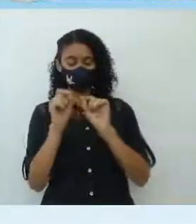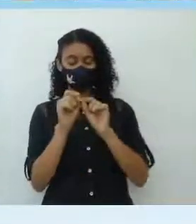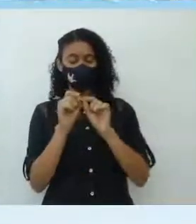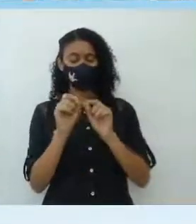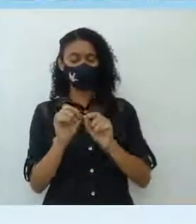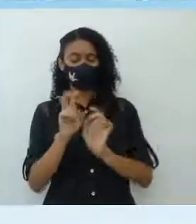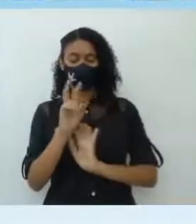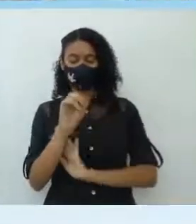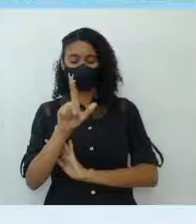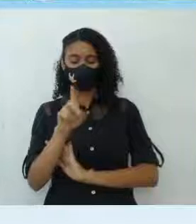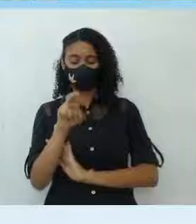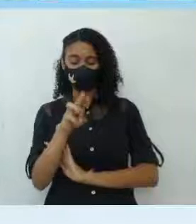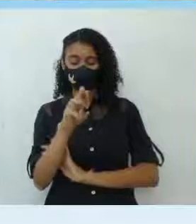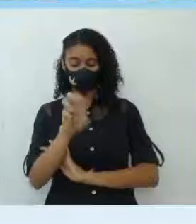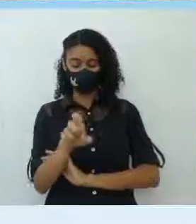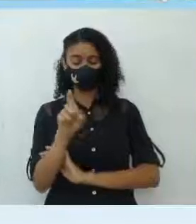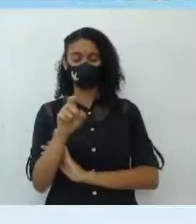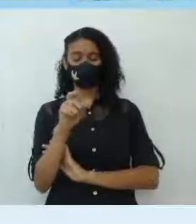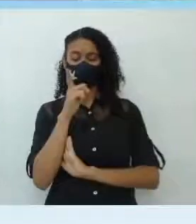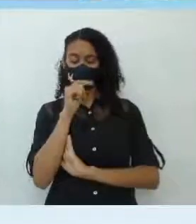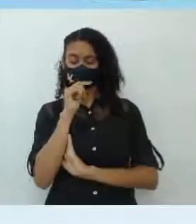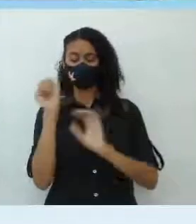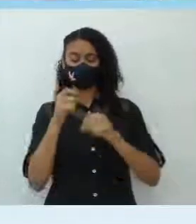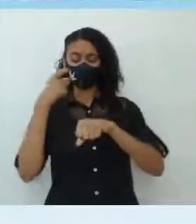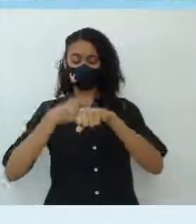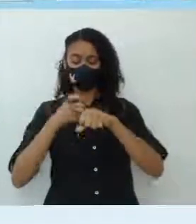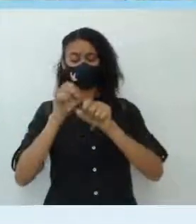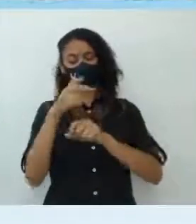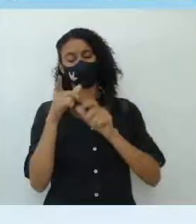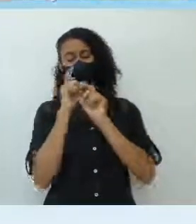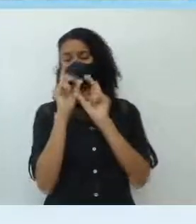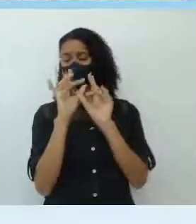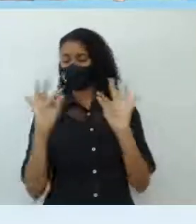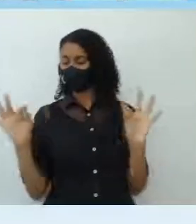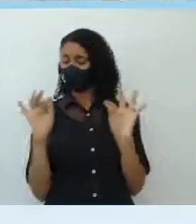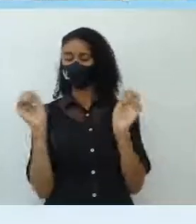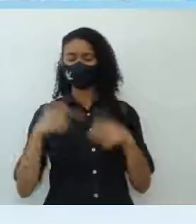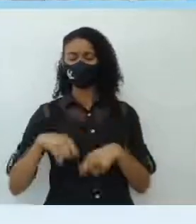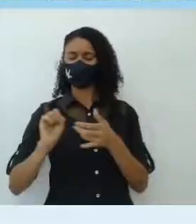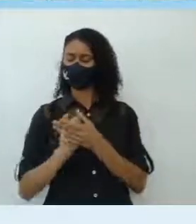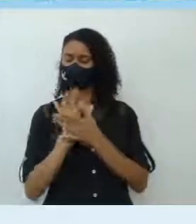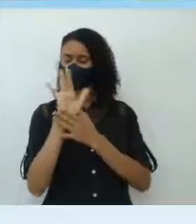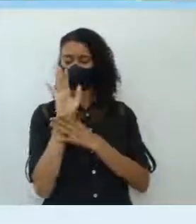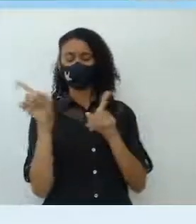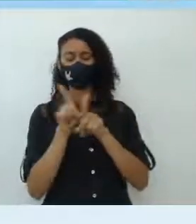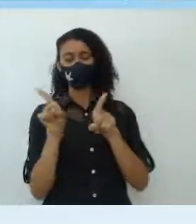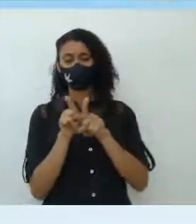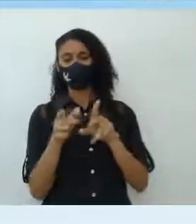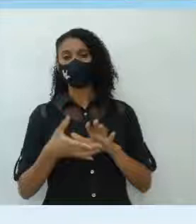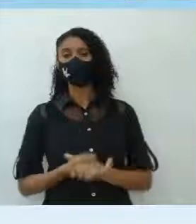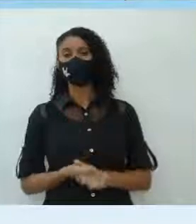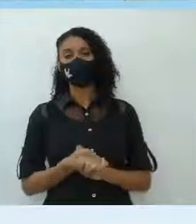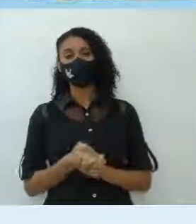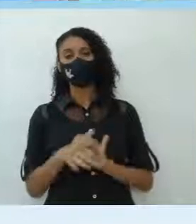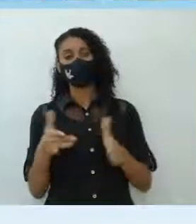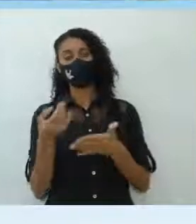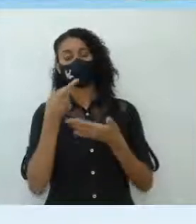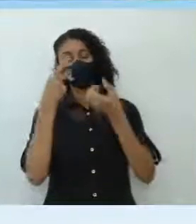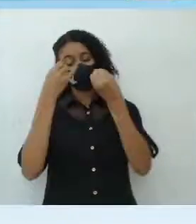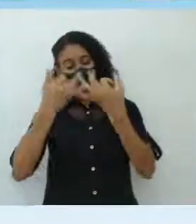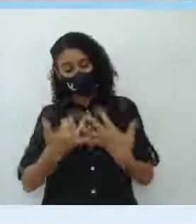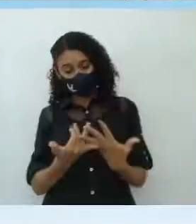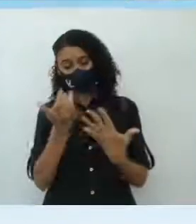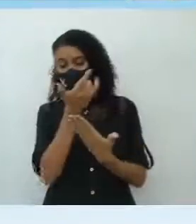de água, que pode estar no estado sólido, pode estar no estado líquido, pode estar no estado gasoso. Quando eu vou falar